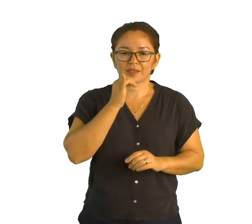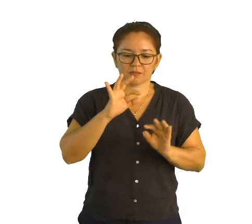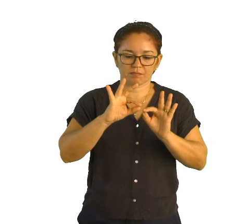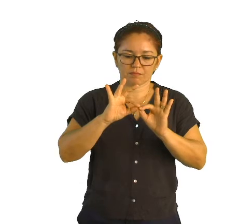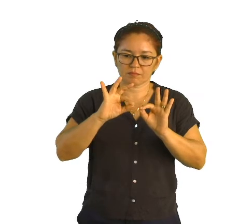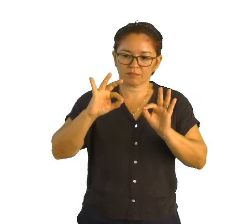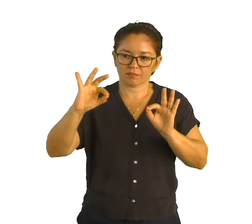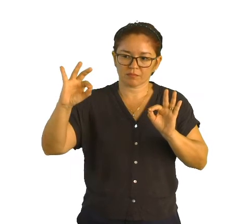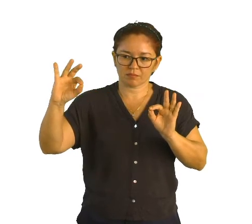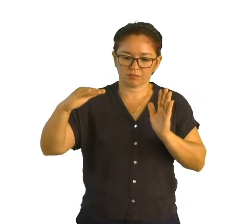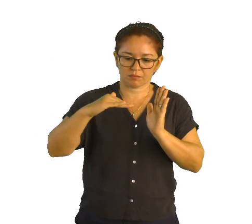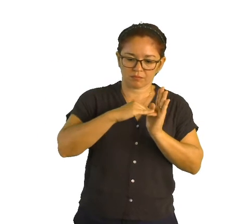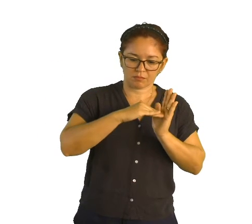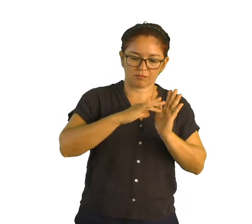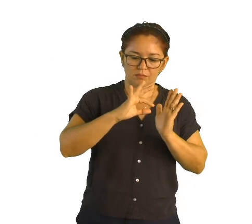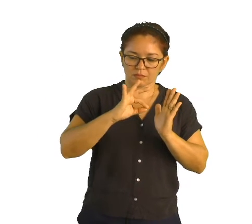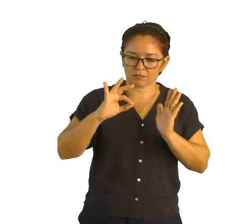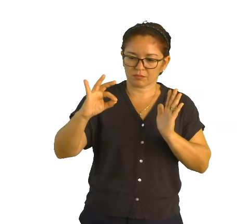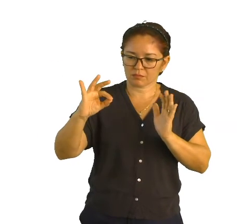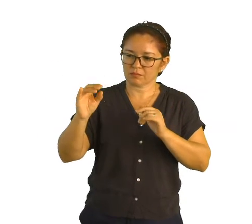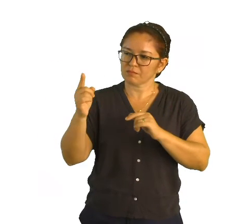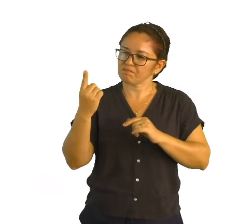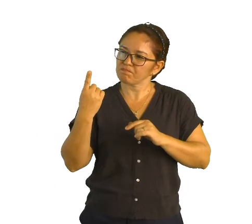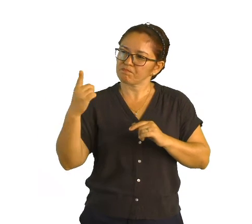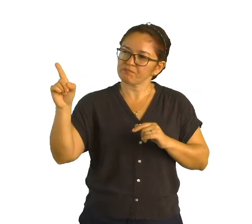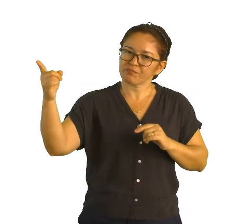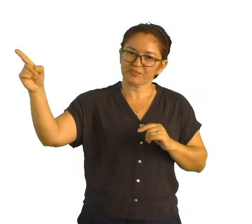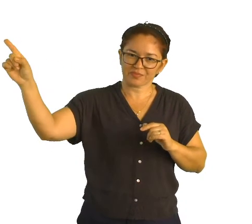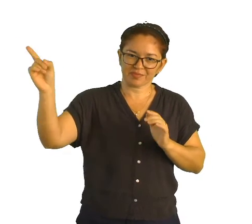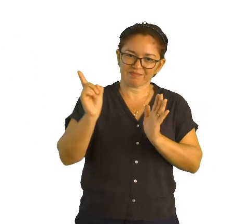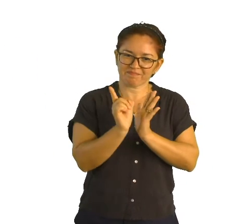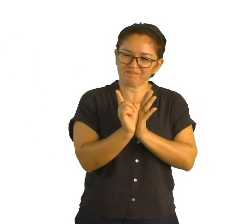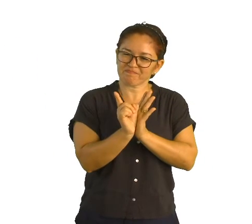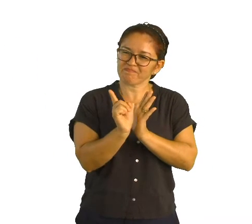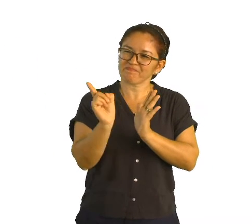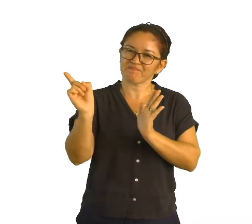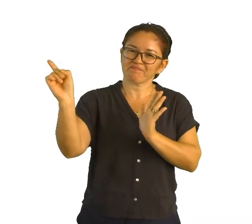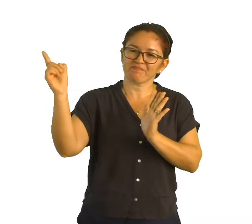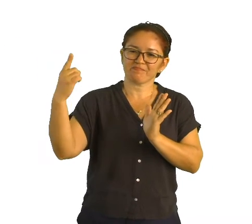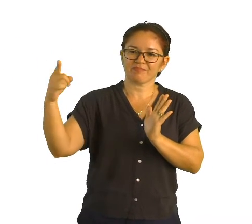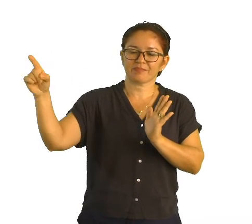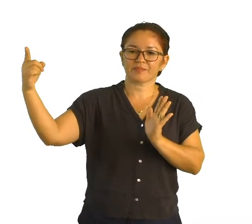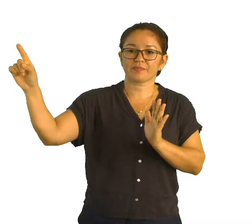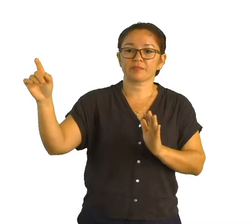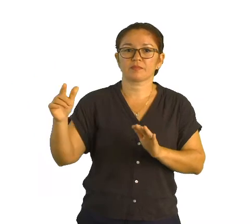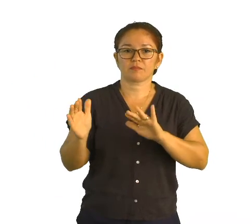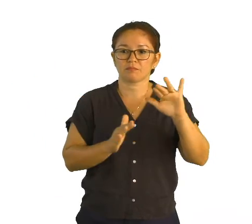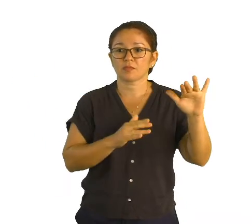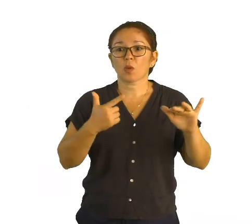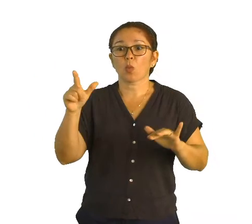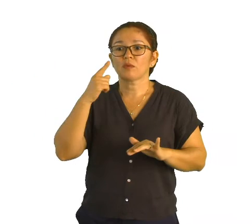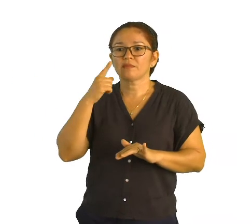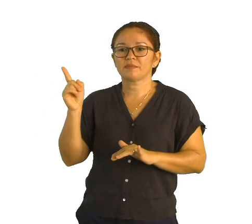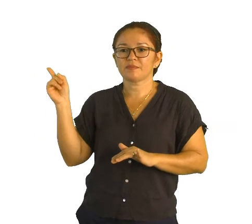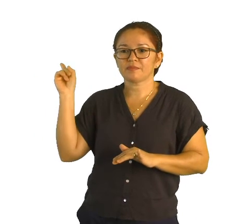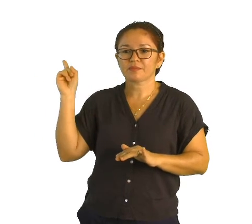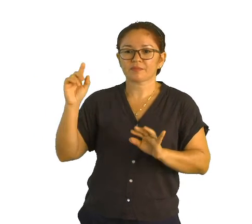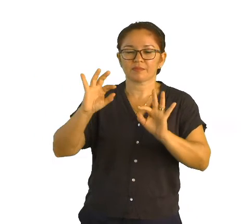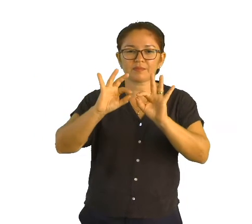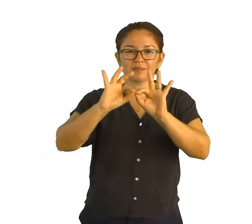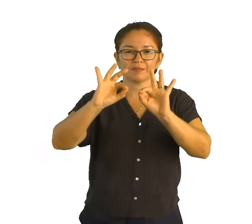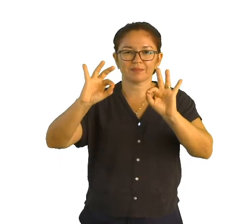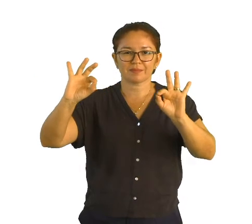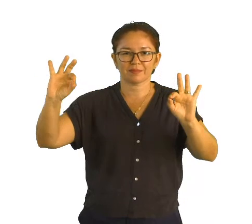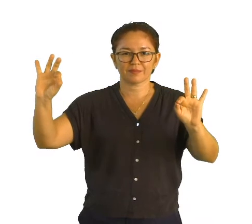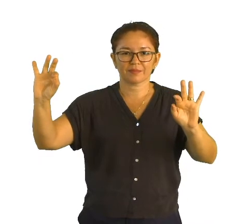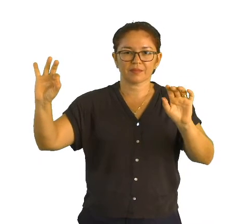agora uma reta R e que por essa reta passa dois pontos, o ponto A e o ponto B. Você